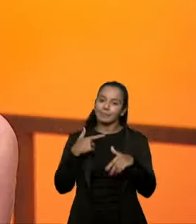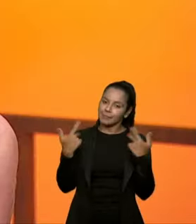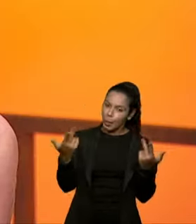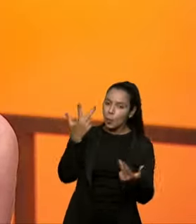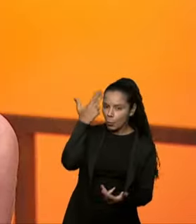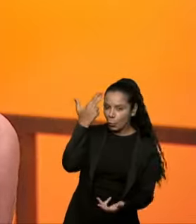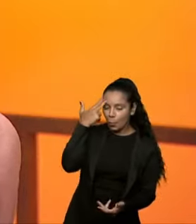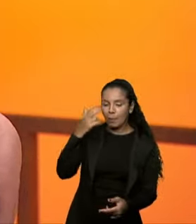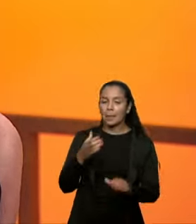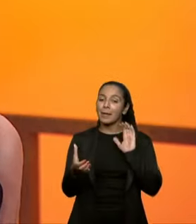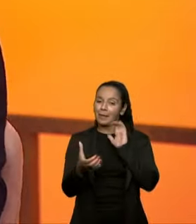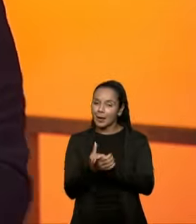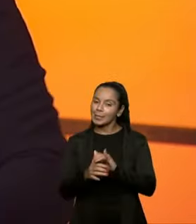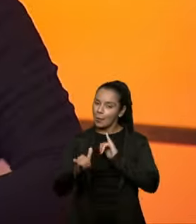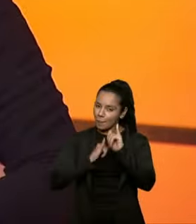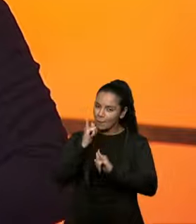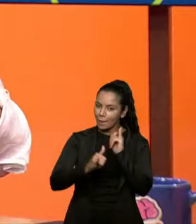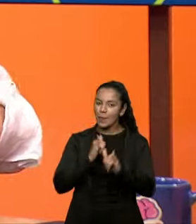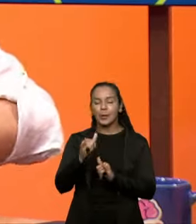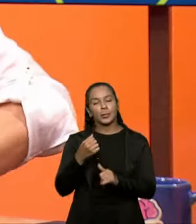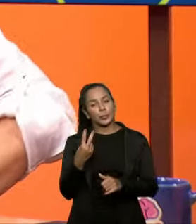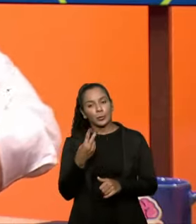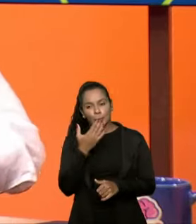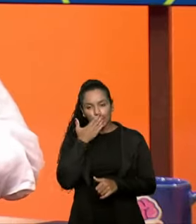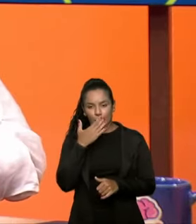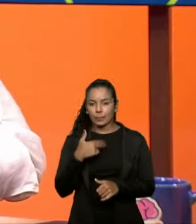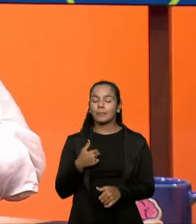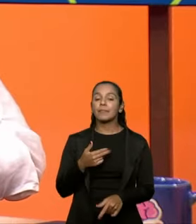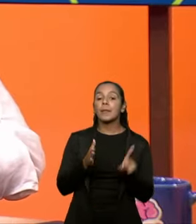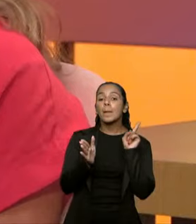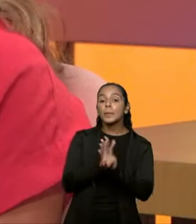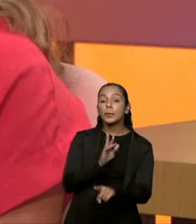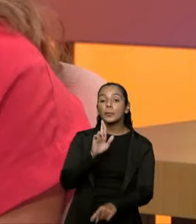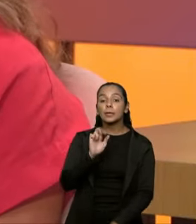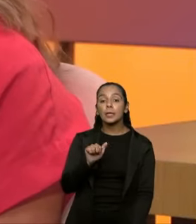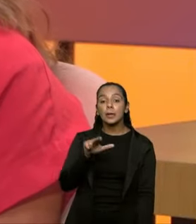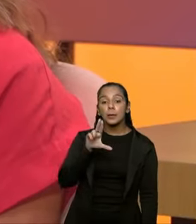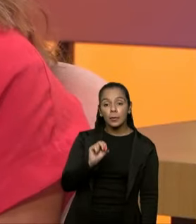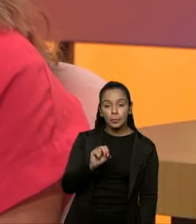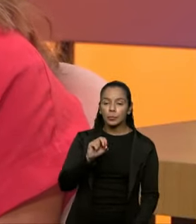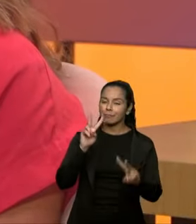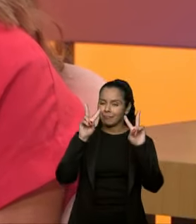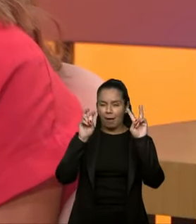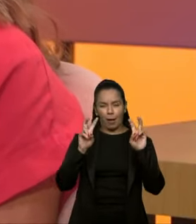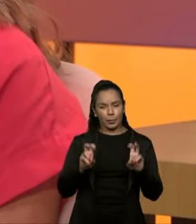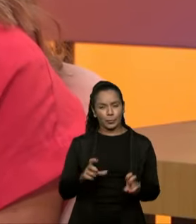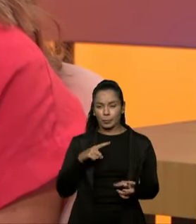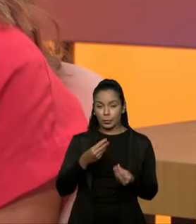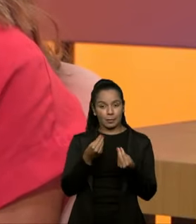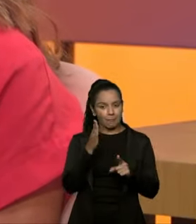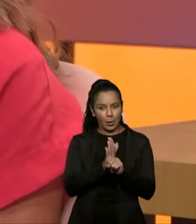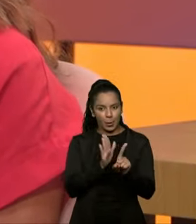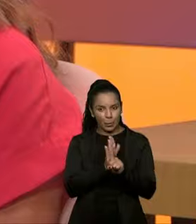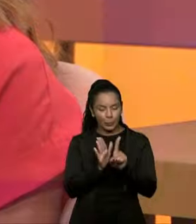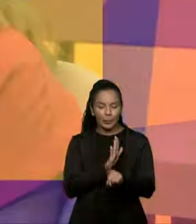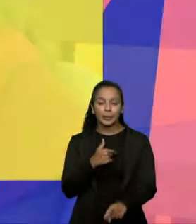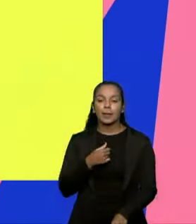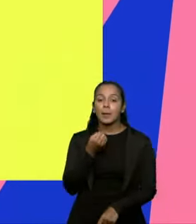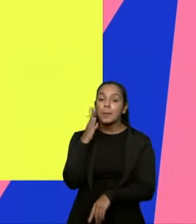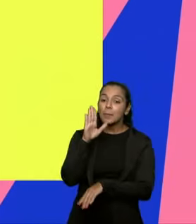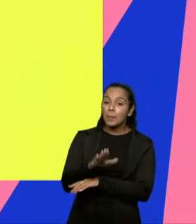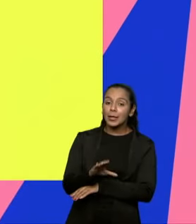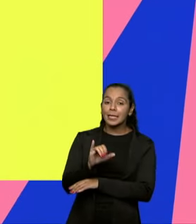é formado por esses dois tipos. Olha, tem mais uma pergunta do Bruno Braga, de Uberlândia. Esse assunto vai ter milhões de perguntas. Boa tarde, Cissa. Boa tarde,